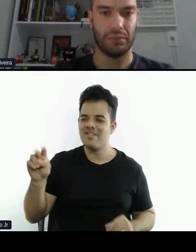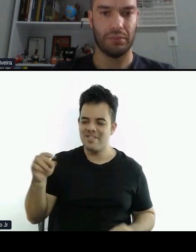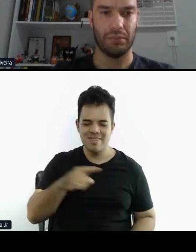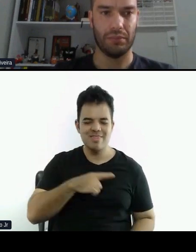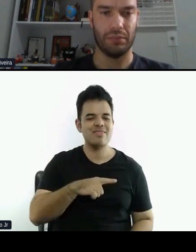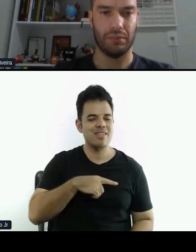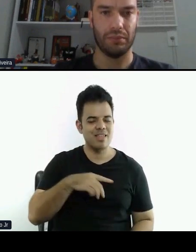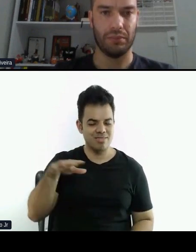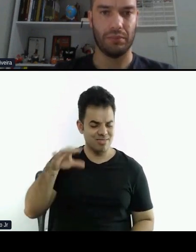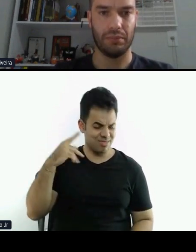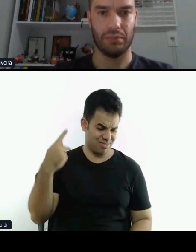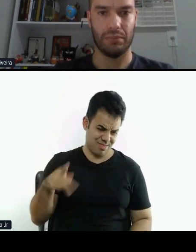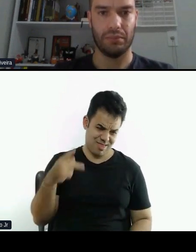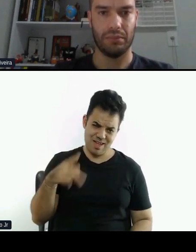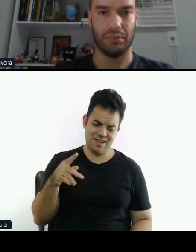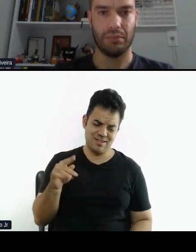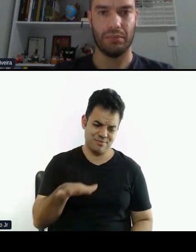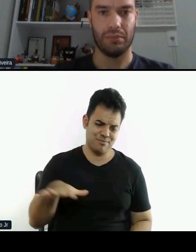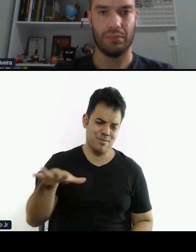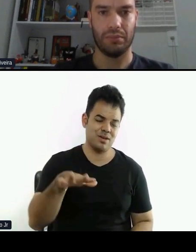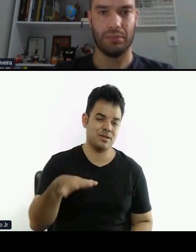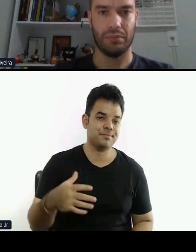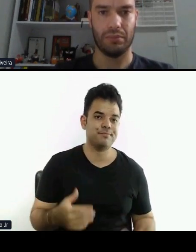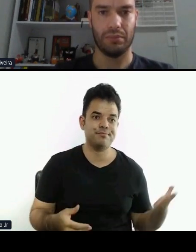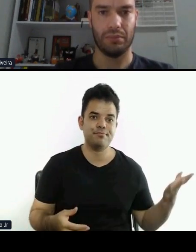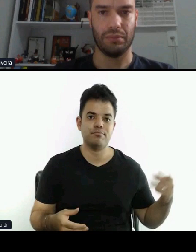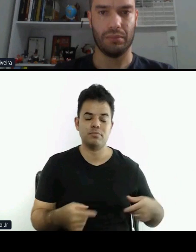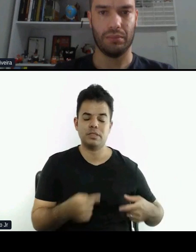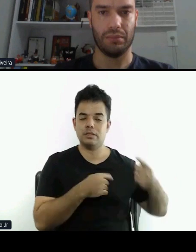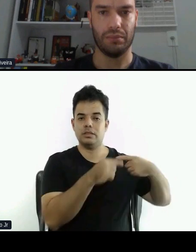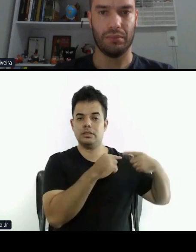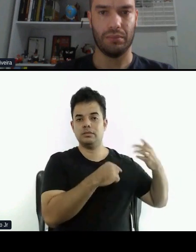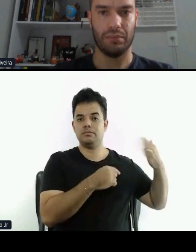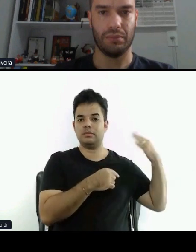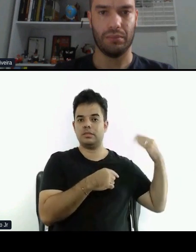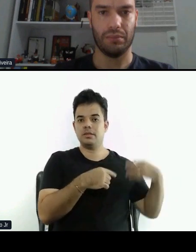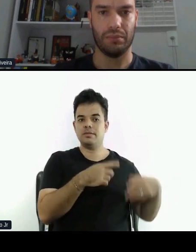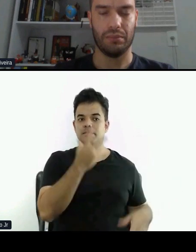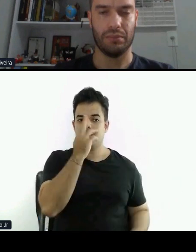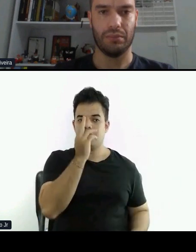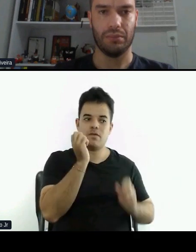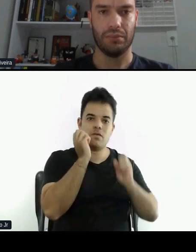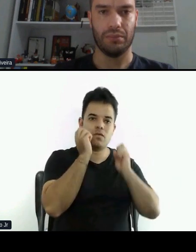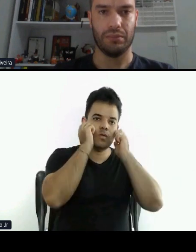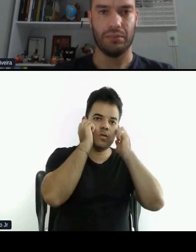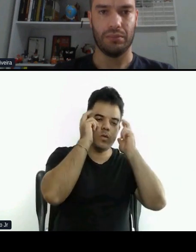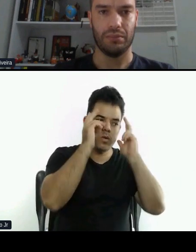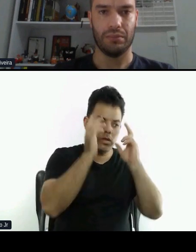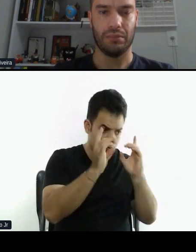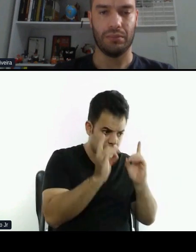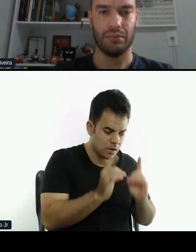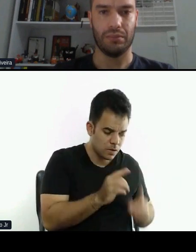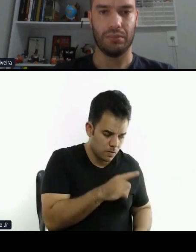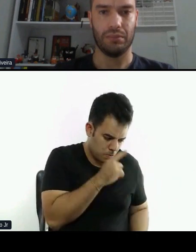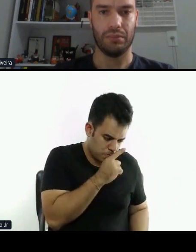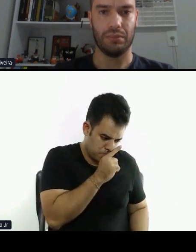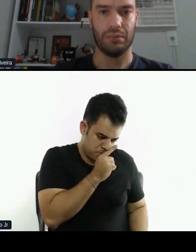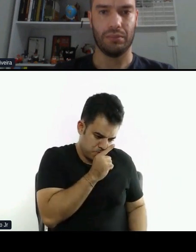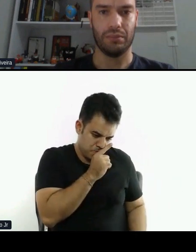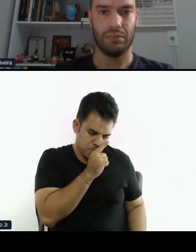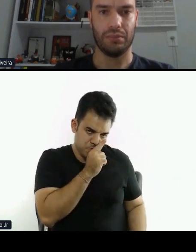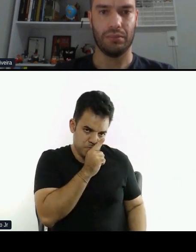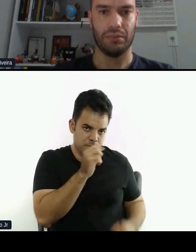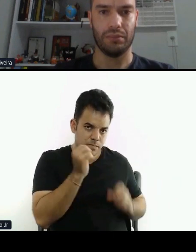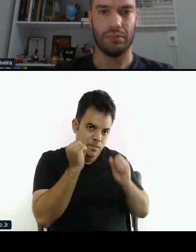deles, mas houve época que eles, entre aspas, tinham até vergonha, né, de ter aquela determinada deficiência e não